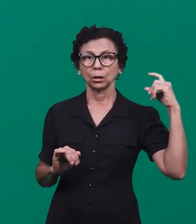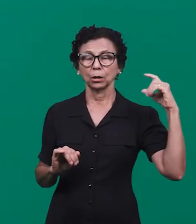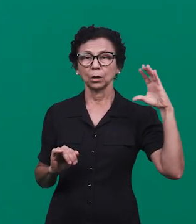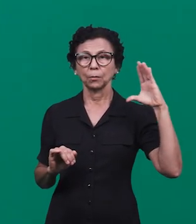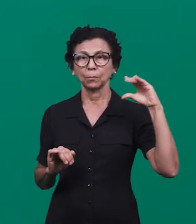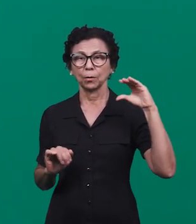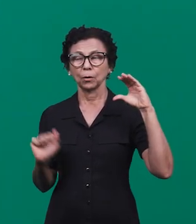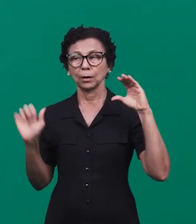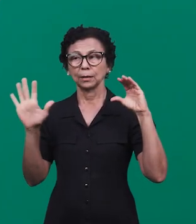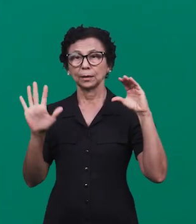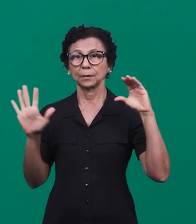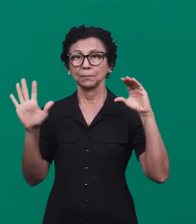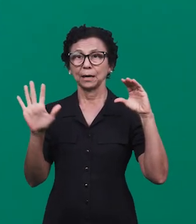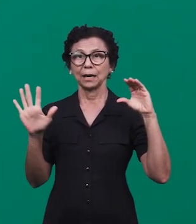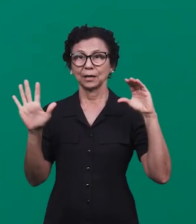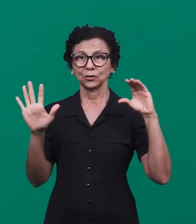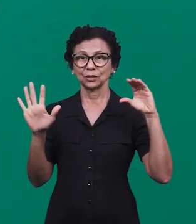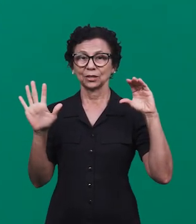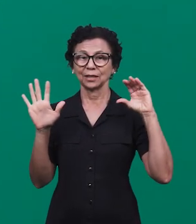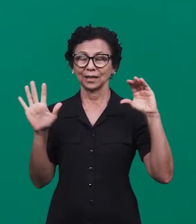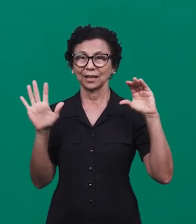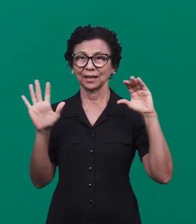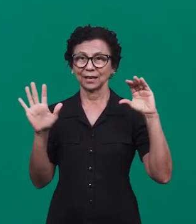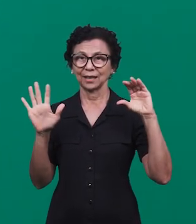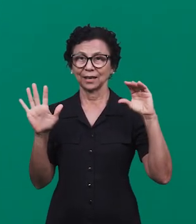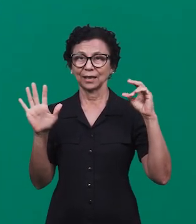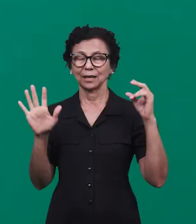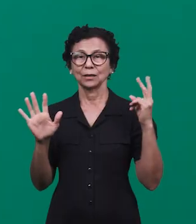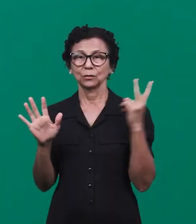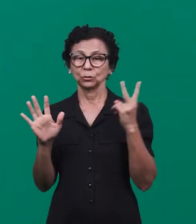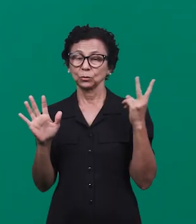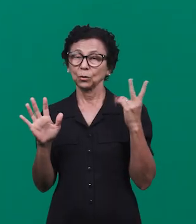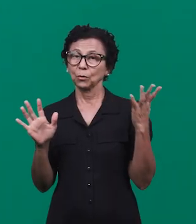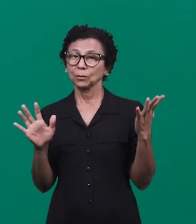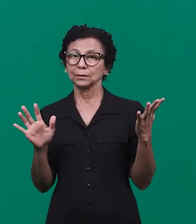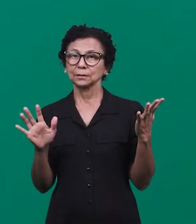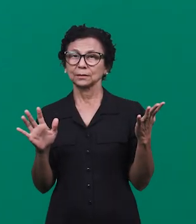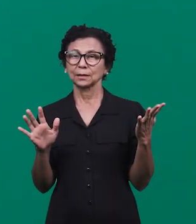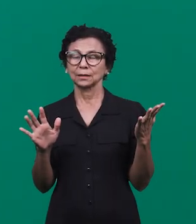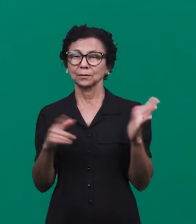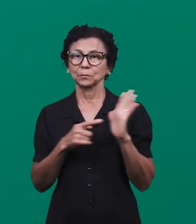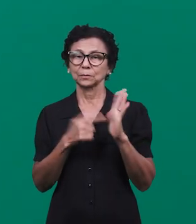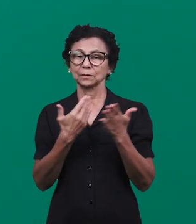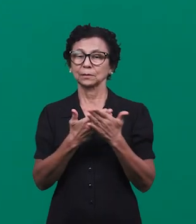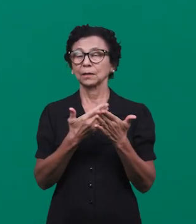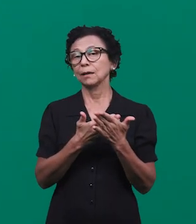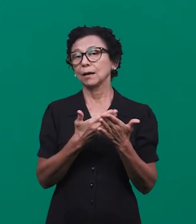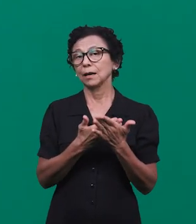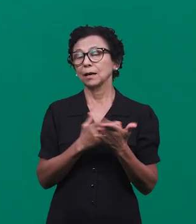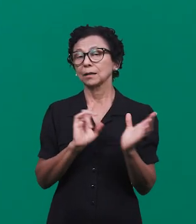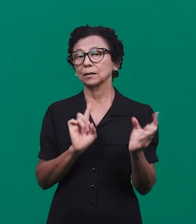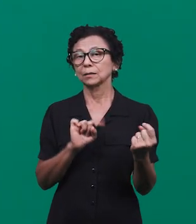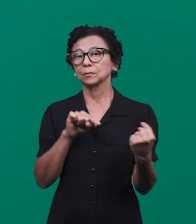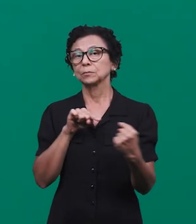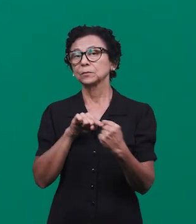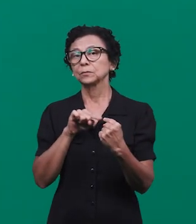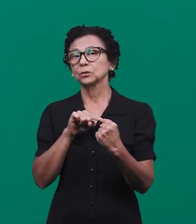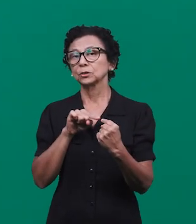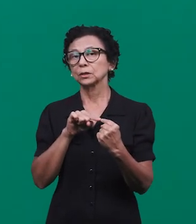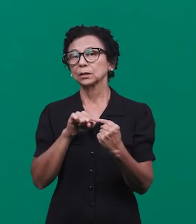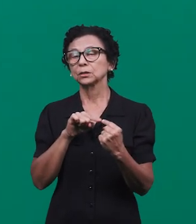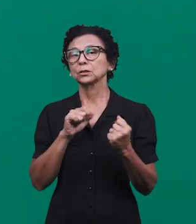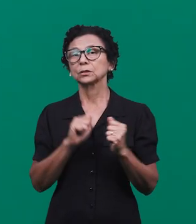vamos fazer referência a algo que já está na aula, que está na própria imagem ali dos slides, porque o objetivo é esse,